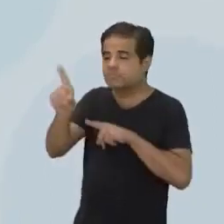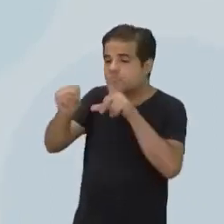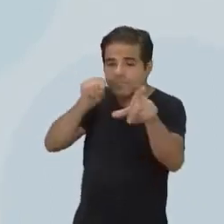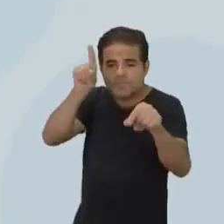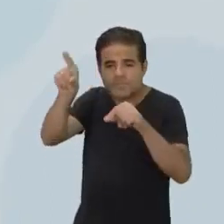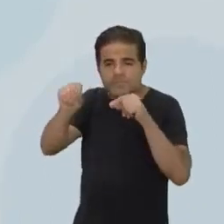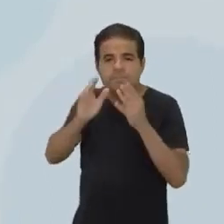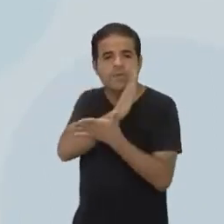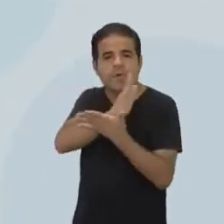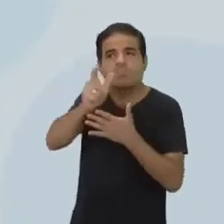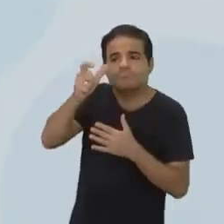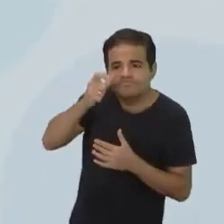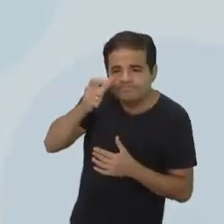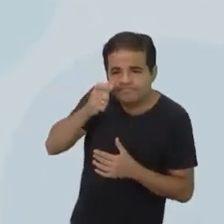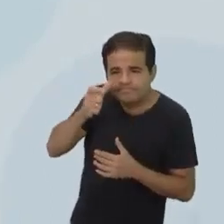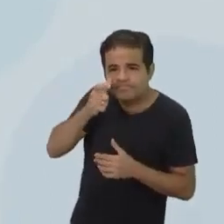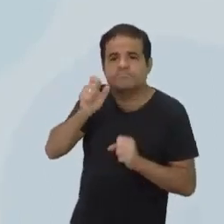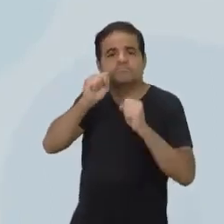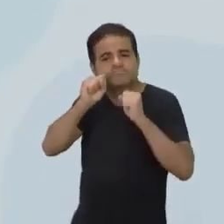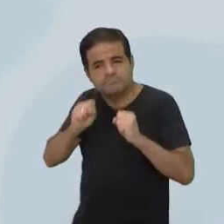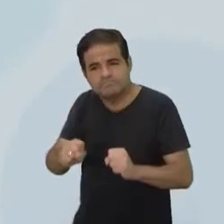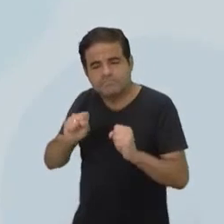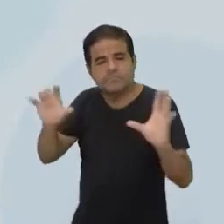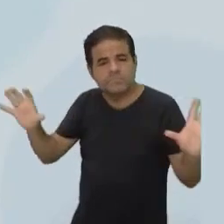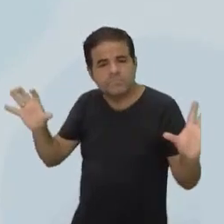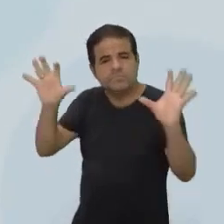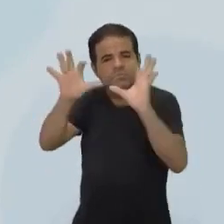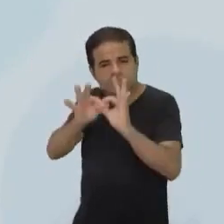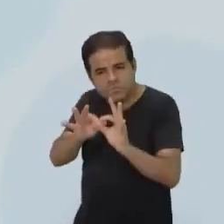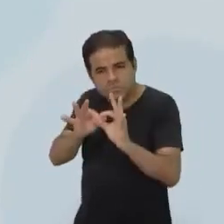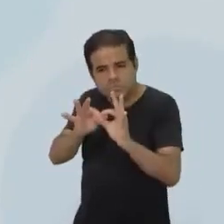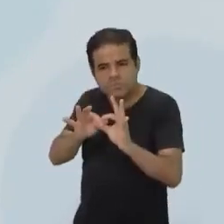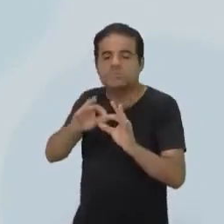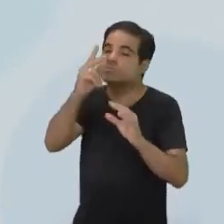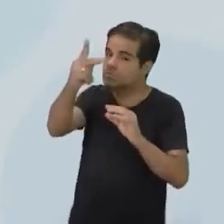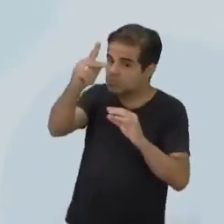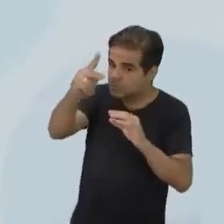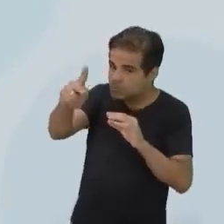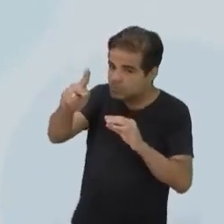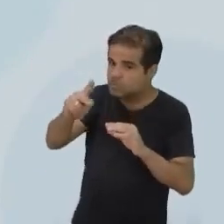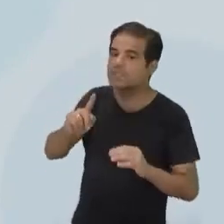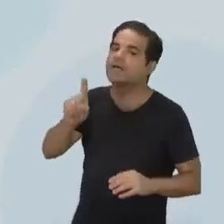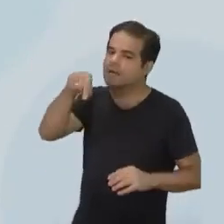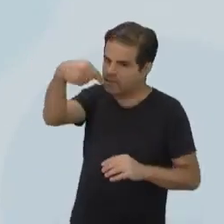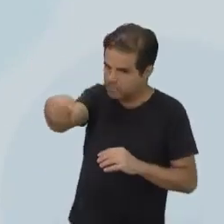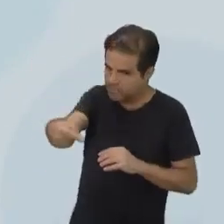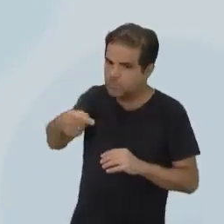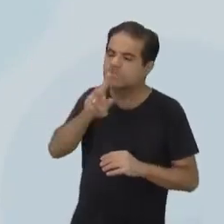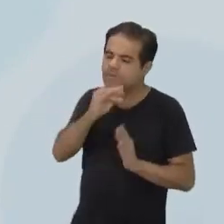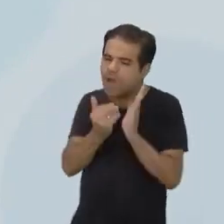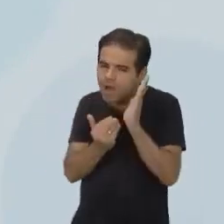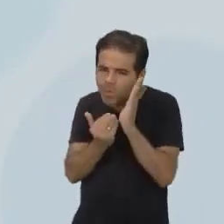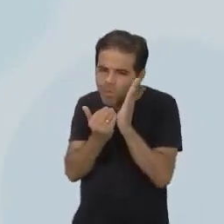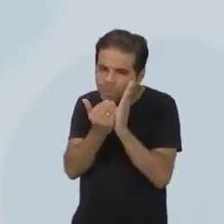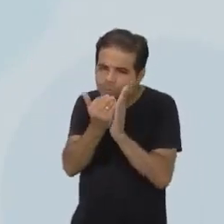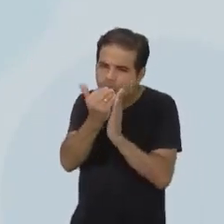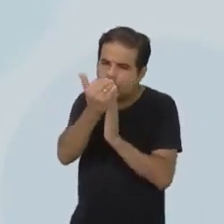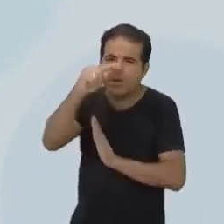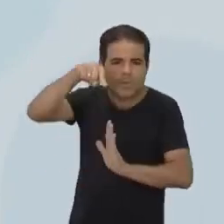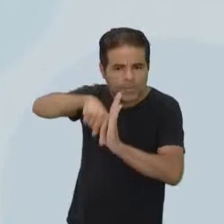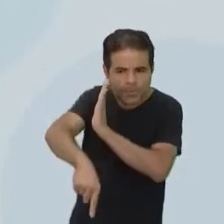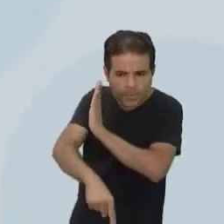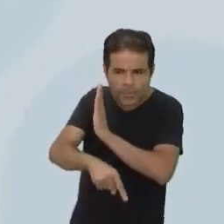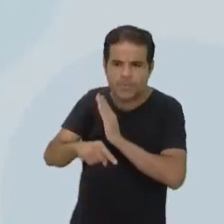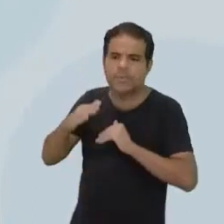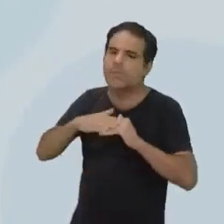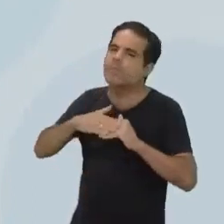selecione algumas observações que possam ter conexões com as suas. E aí, a gente vai aumentando e se aprofundando